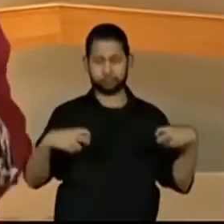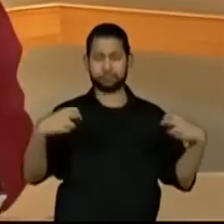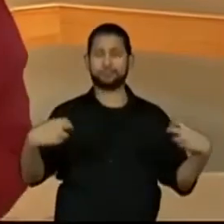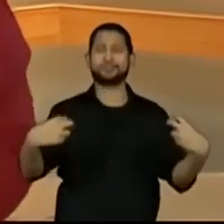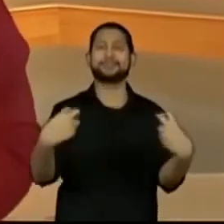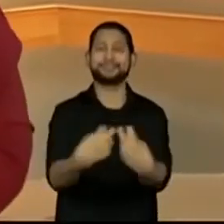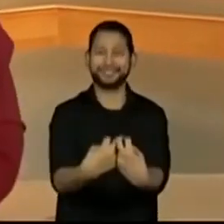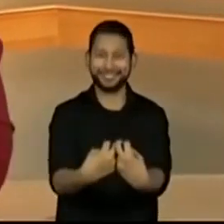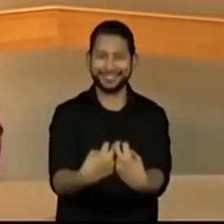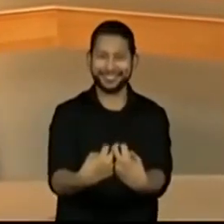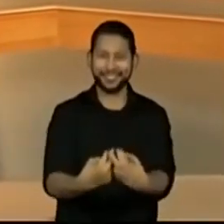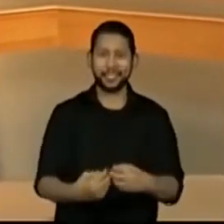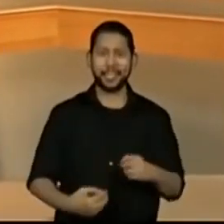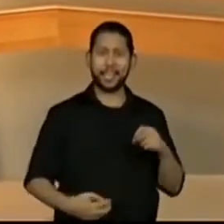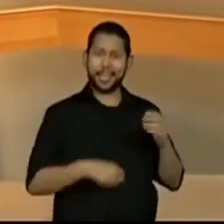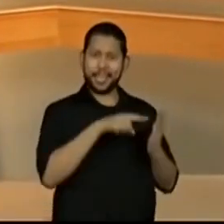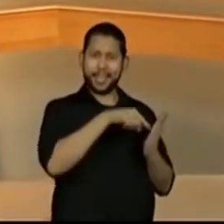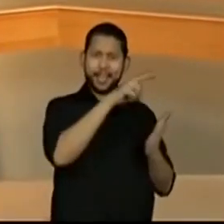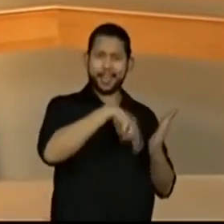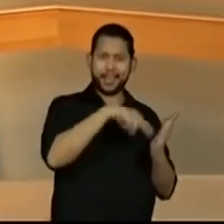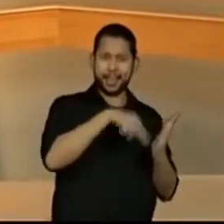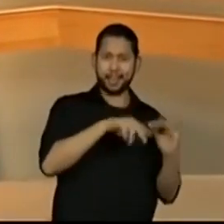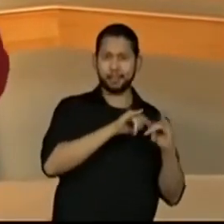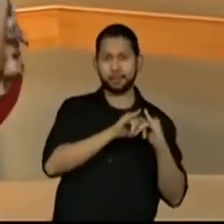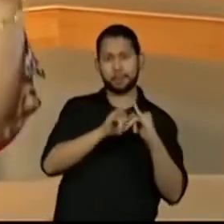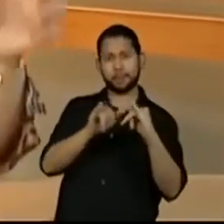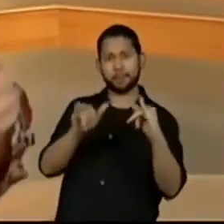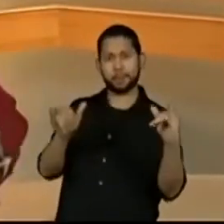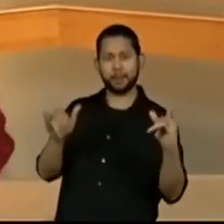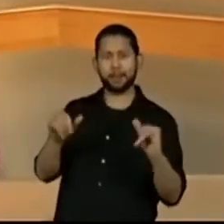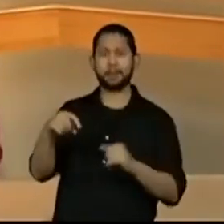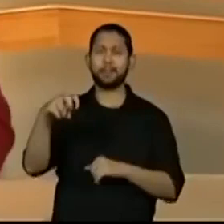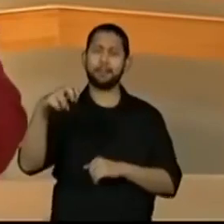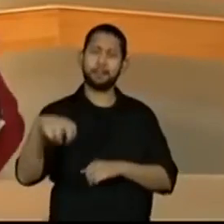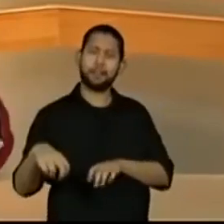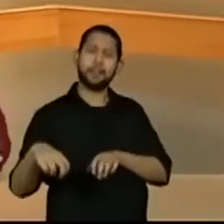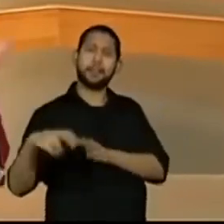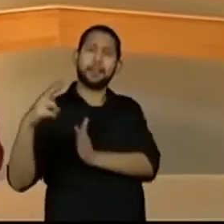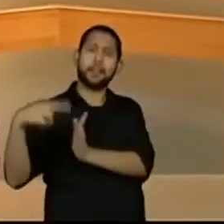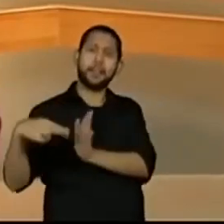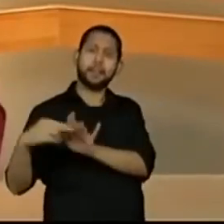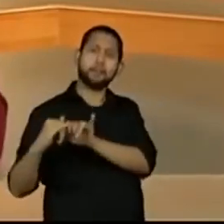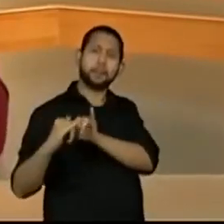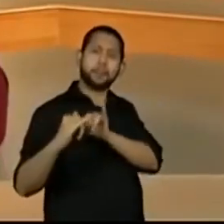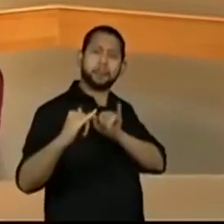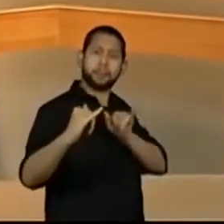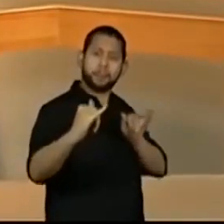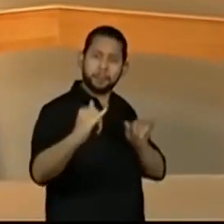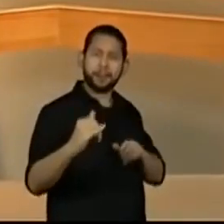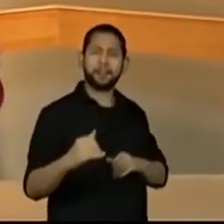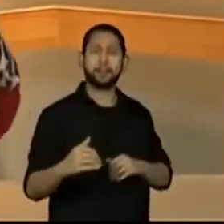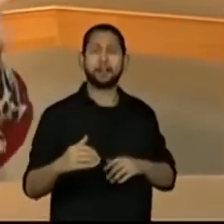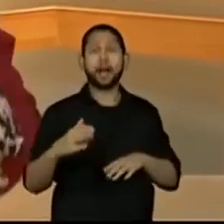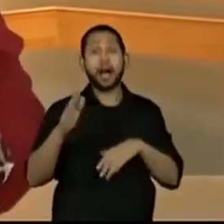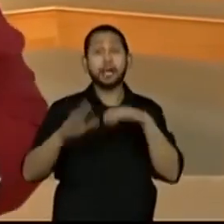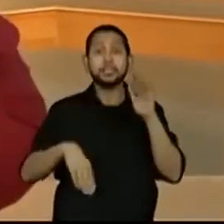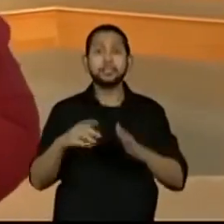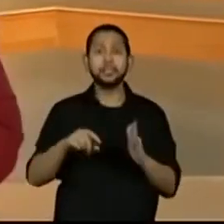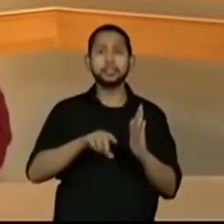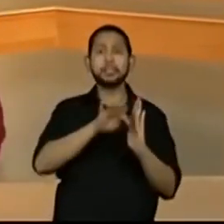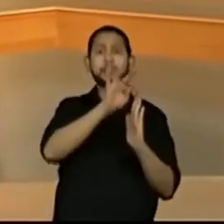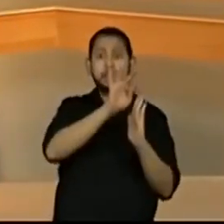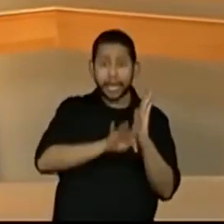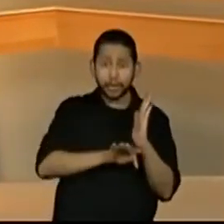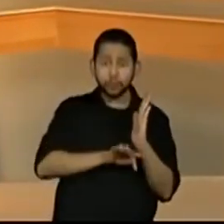Os círculos, né? Pode ser paragrafado ou não, dependendo da obra ou do texto, se tiver capítulos